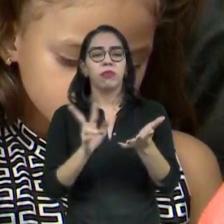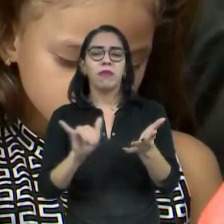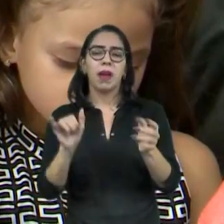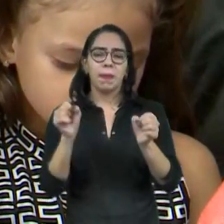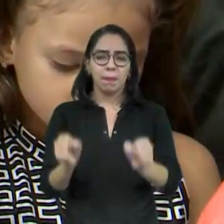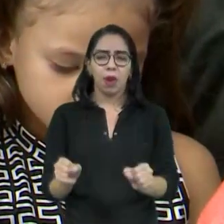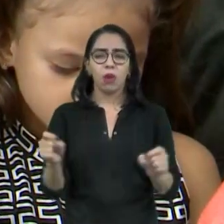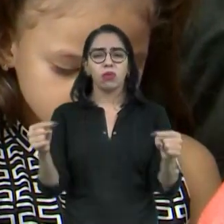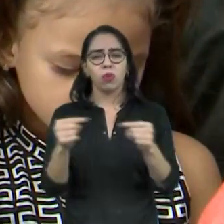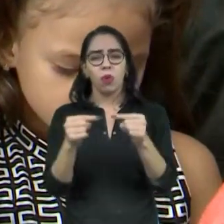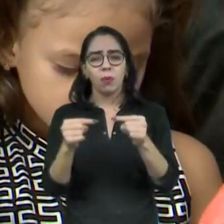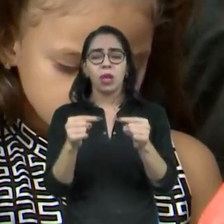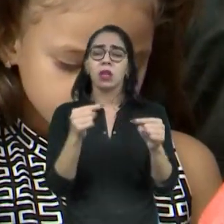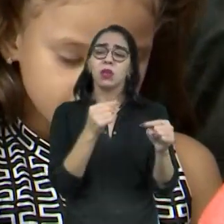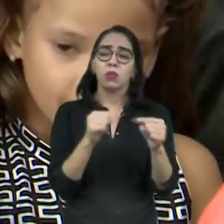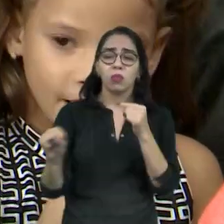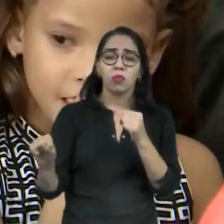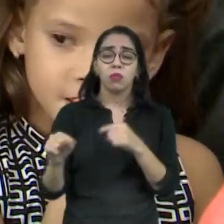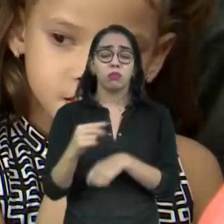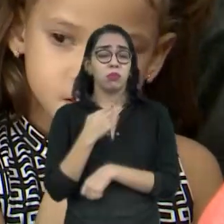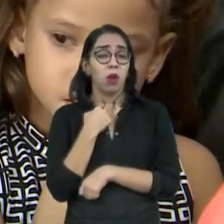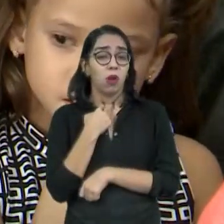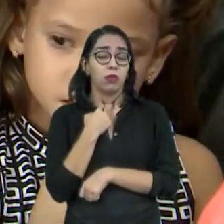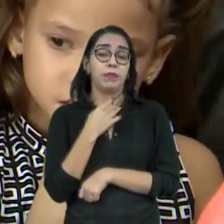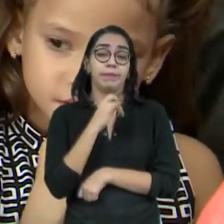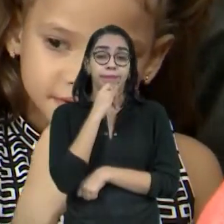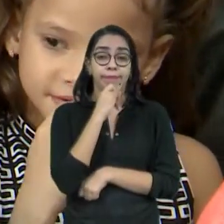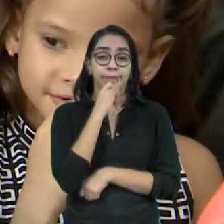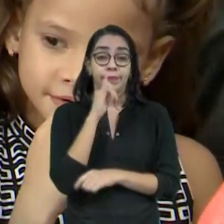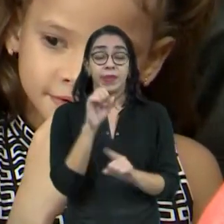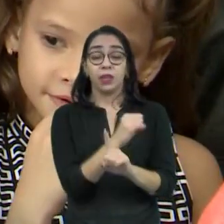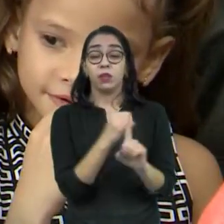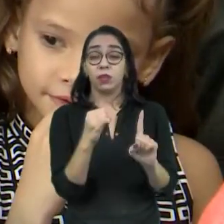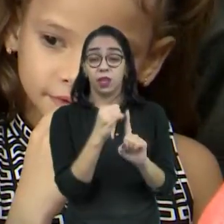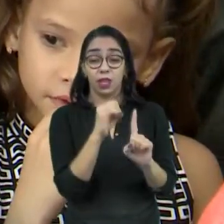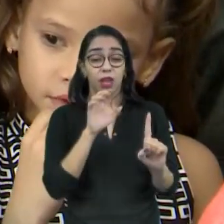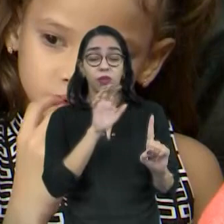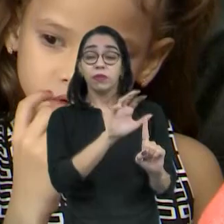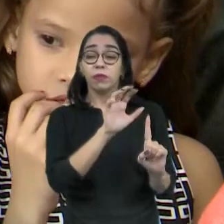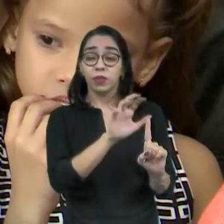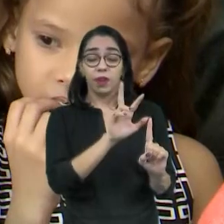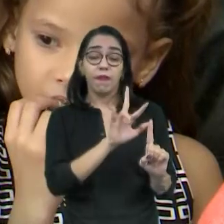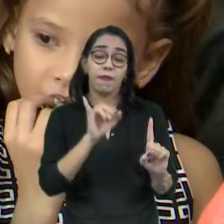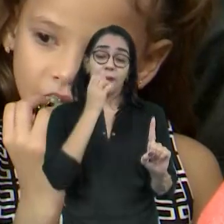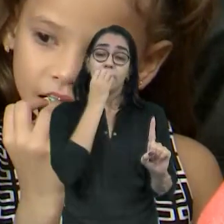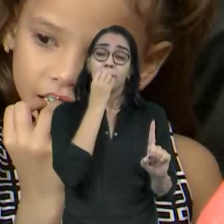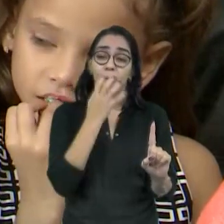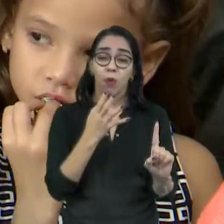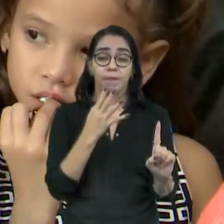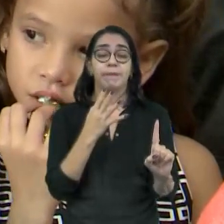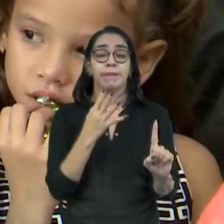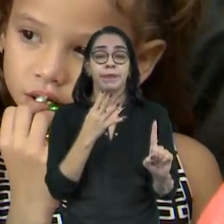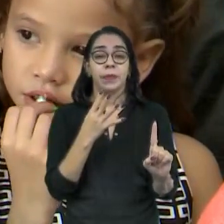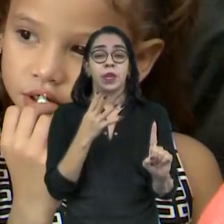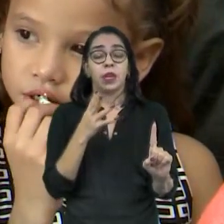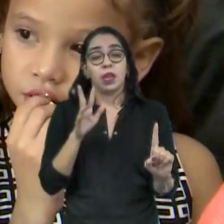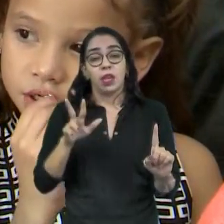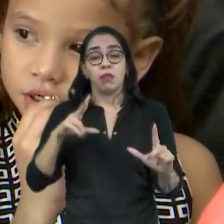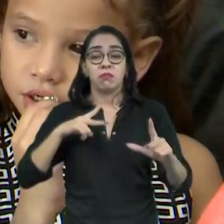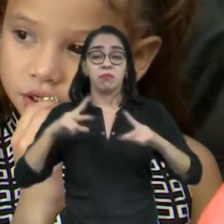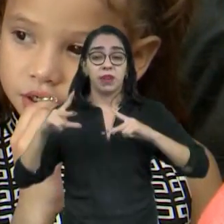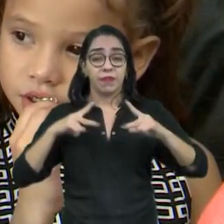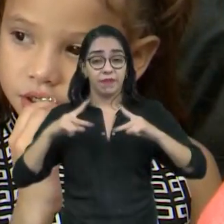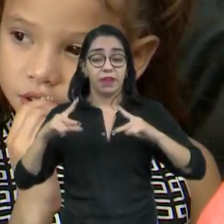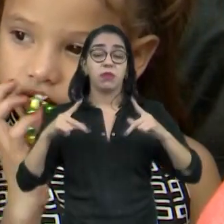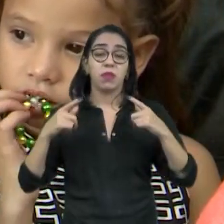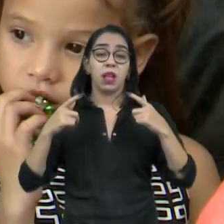não mostrar para público tanto para influenciar como na parte também de de privar ela né de muitas coisas para